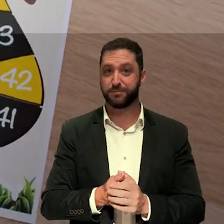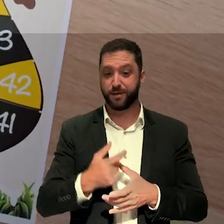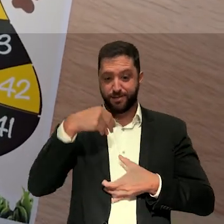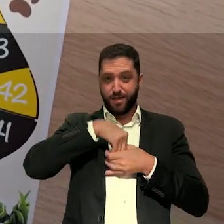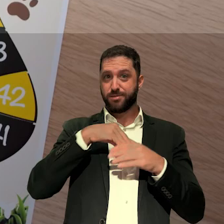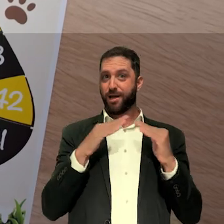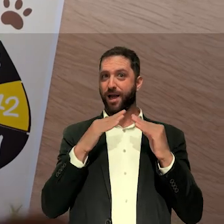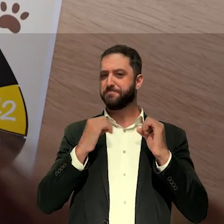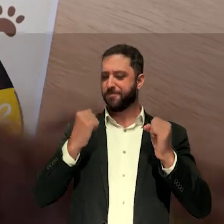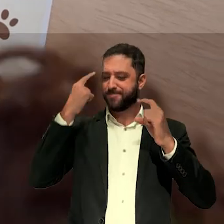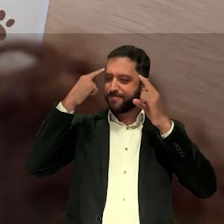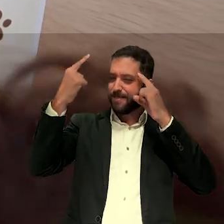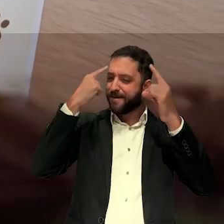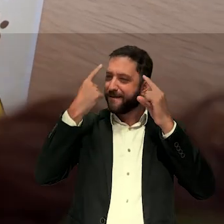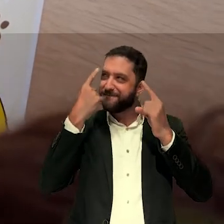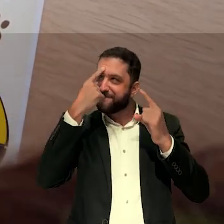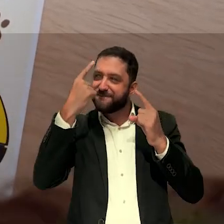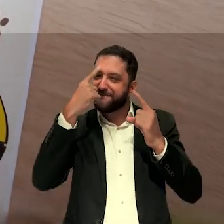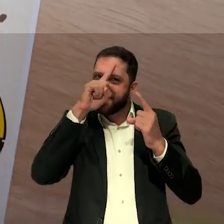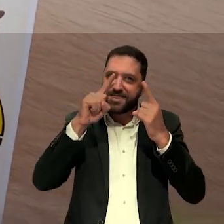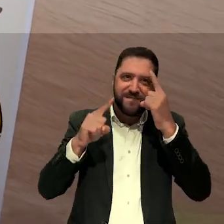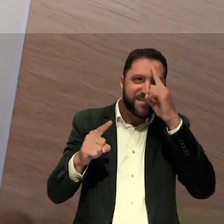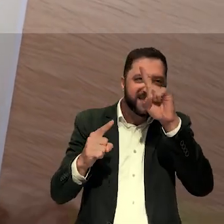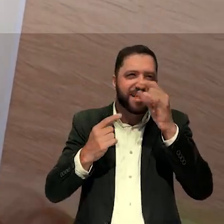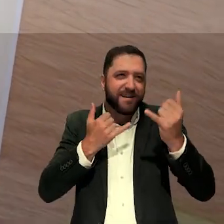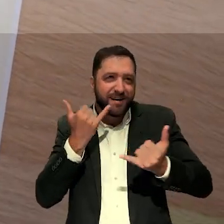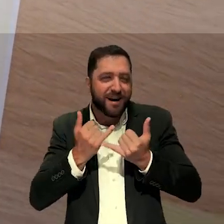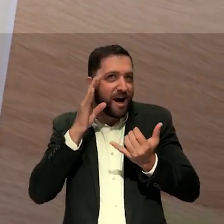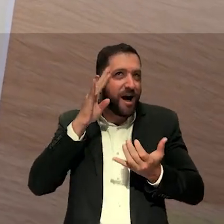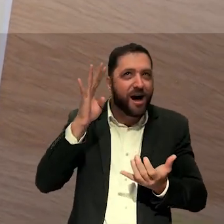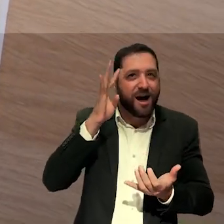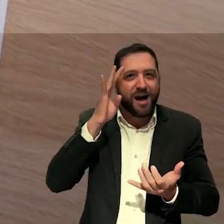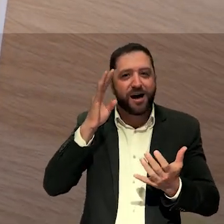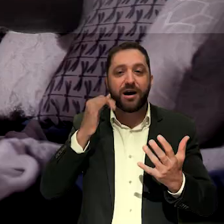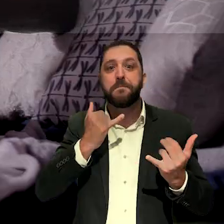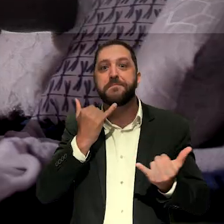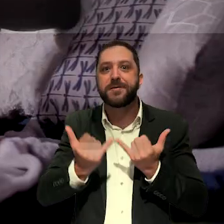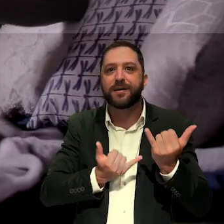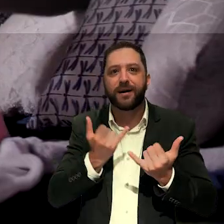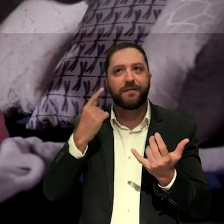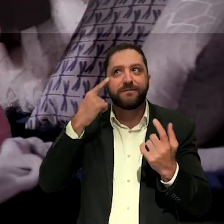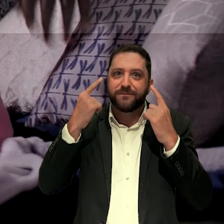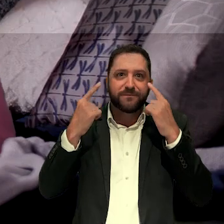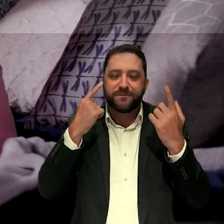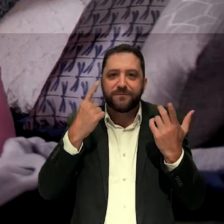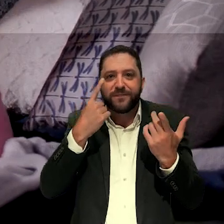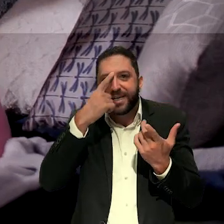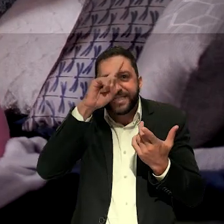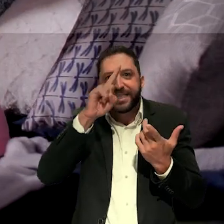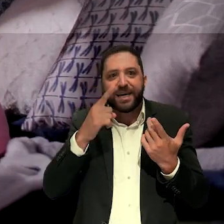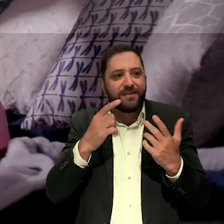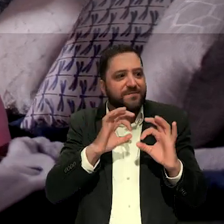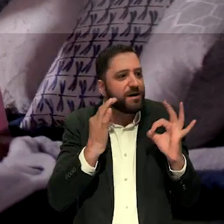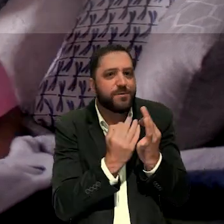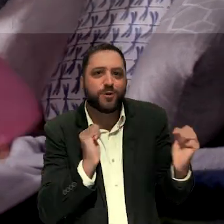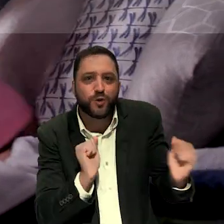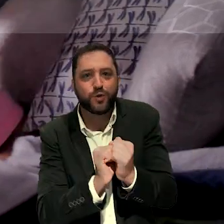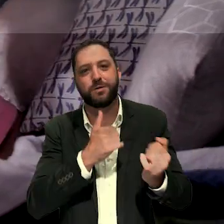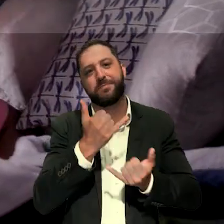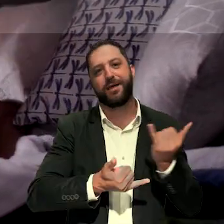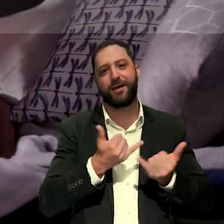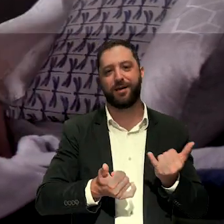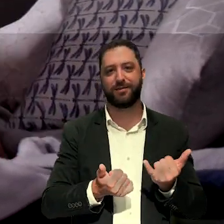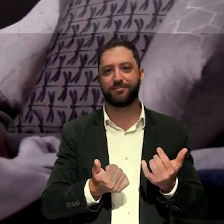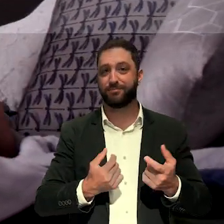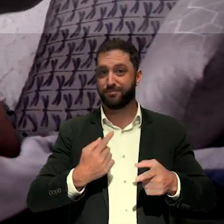dentro de casa, vale explorar a criatividade e imaginação, apostando em brincadeiras lúdicas que